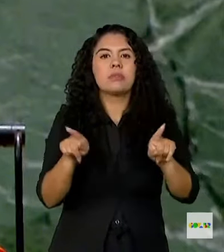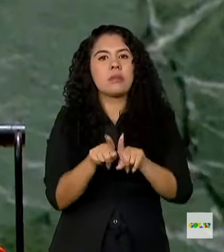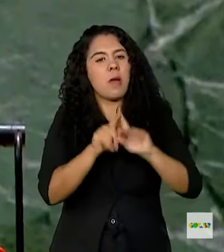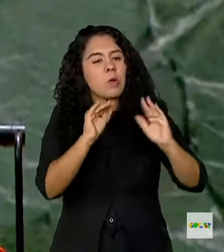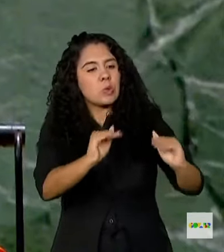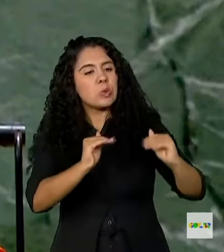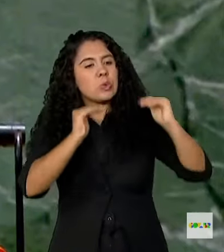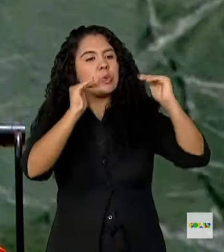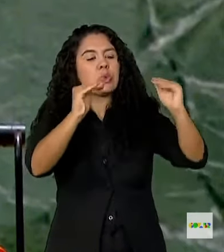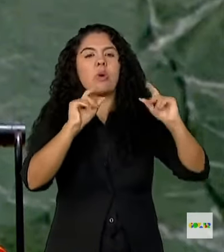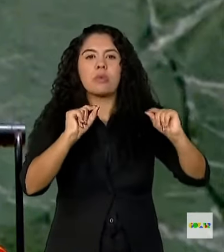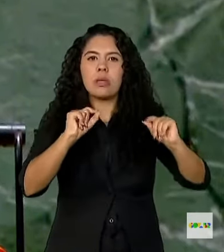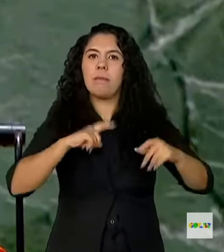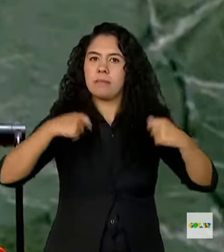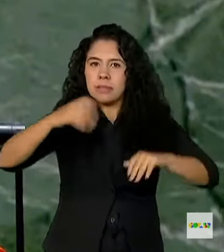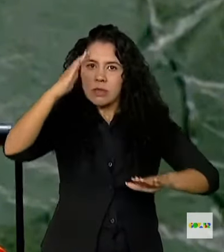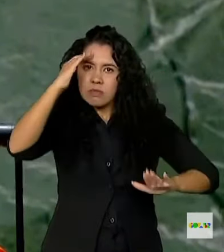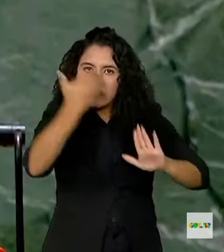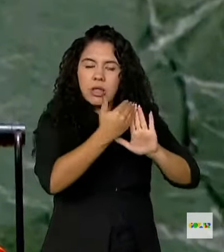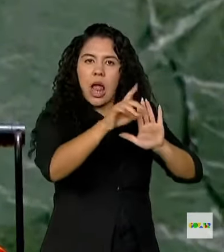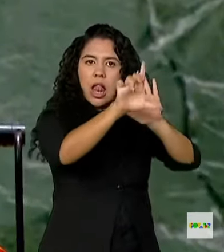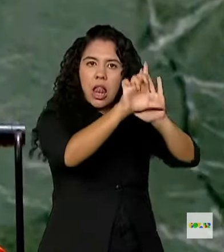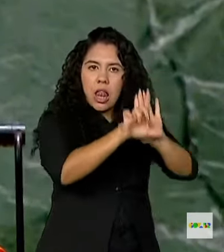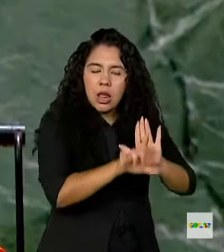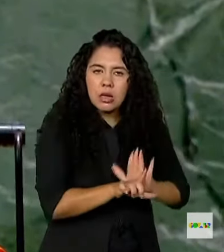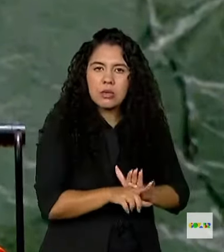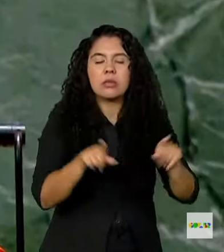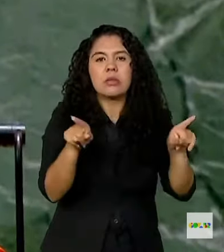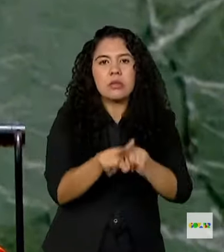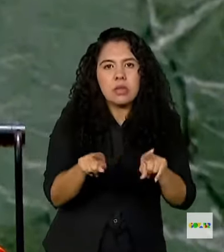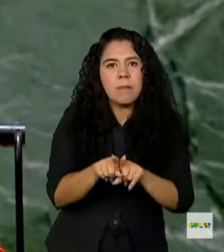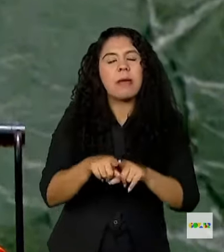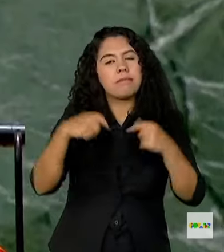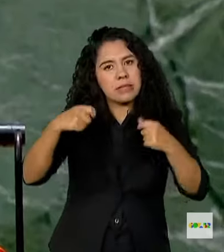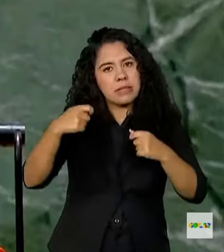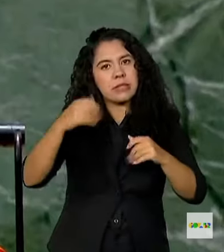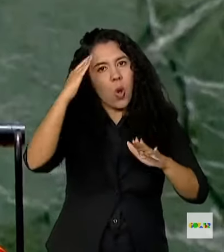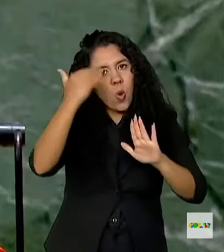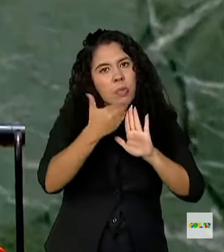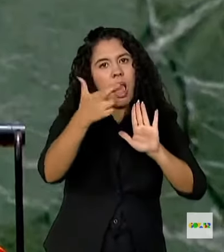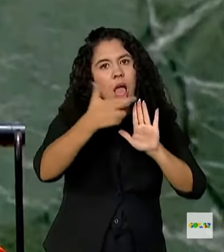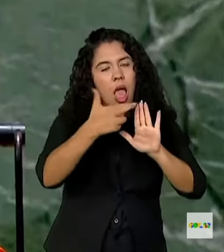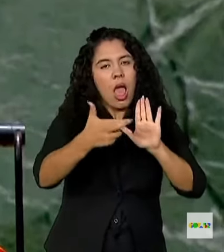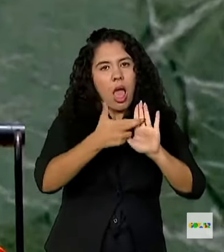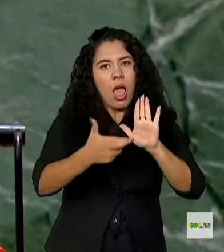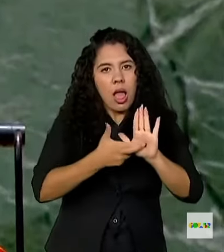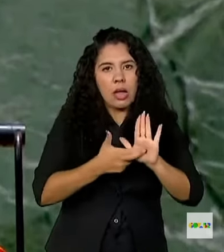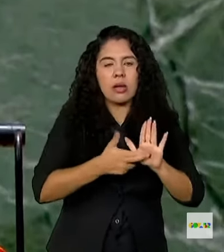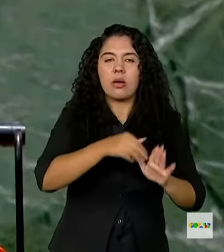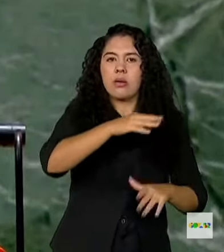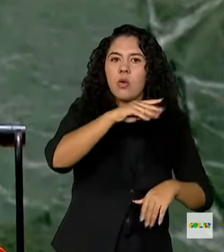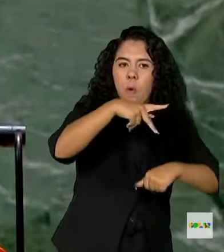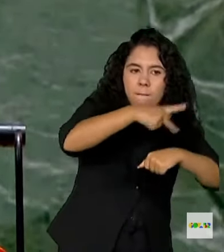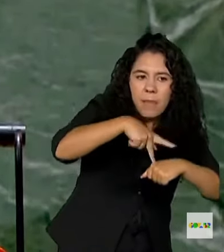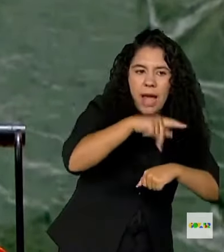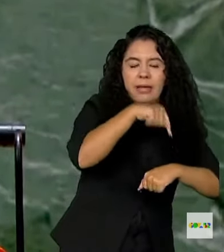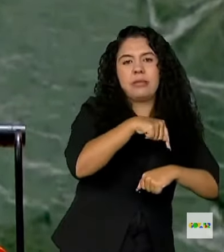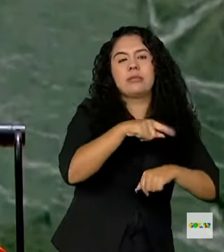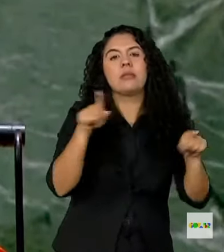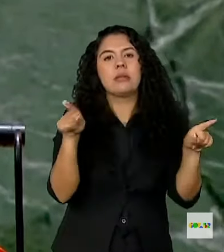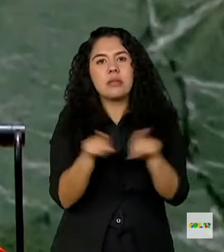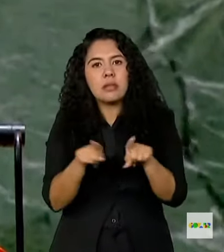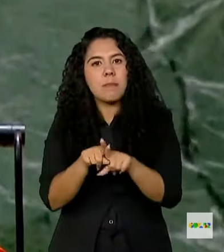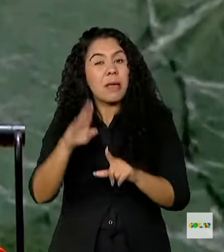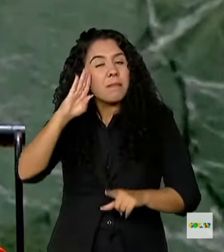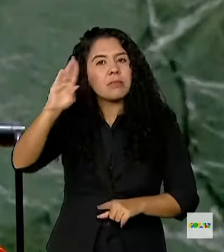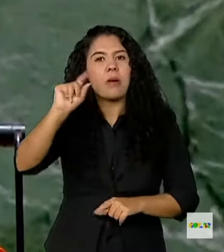direito de legislar, julgar disputas e fazer cumprir as regras dentro de seu território, incluindo o ambiente